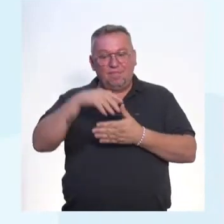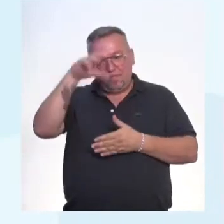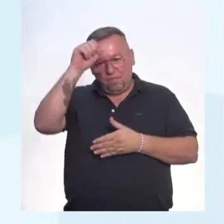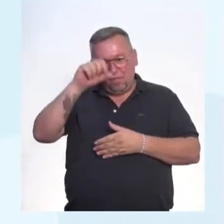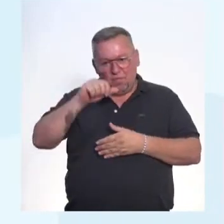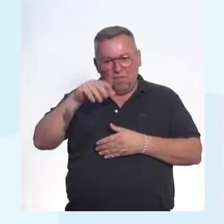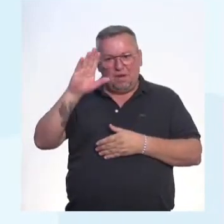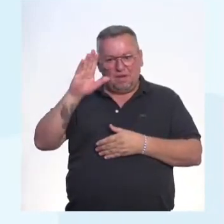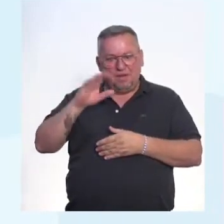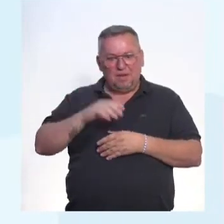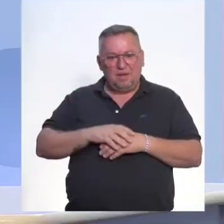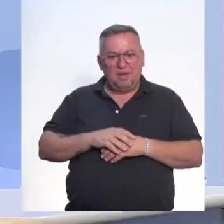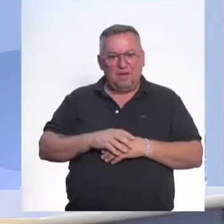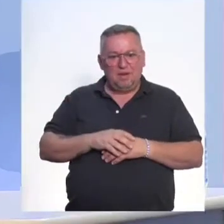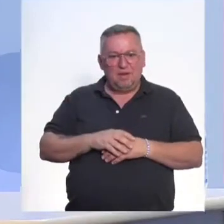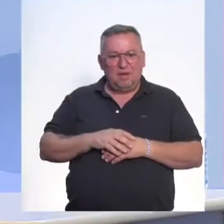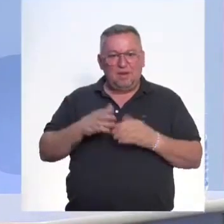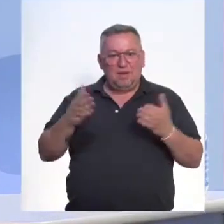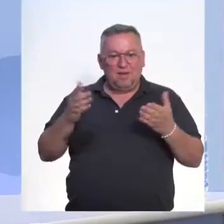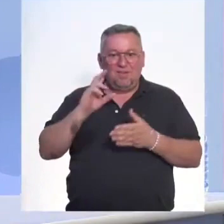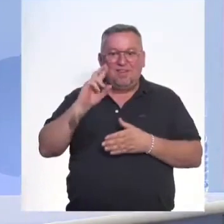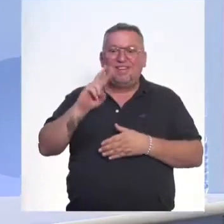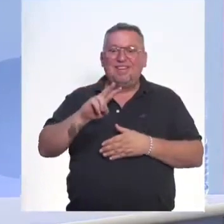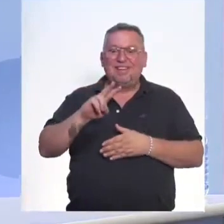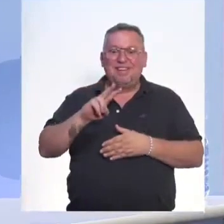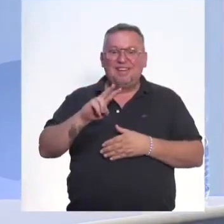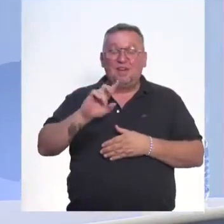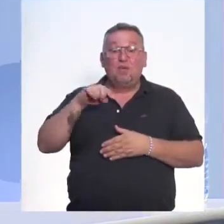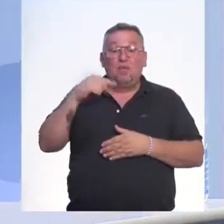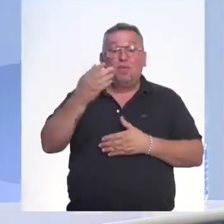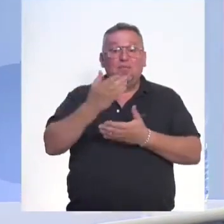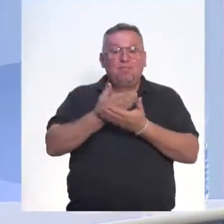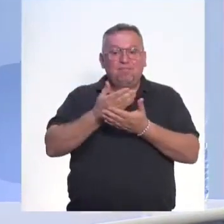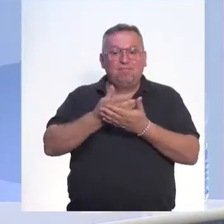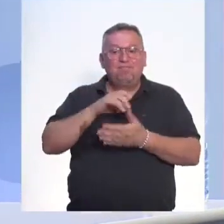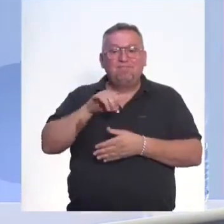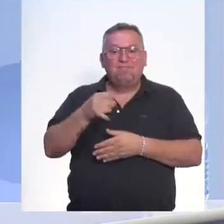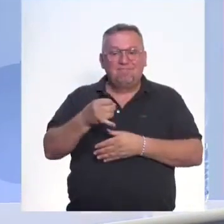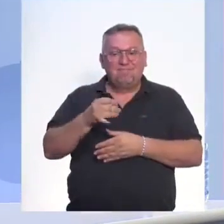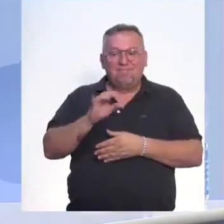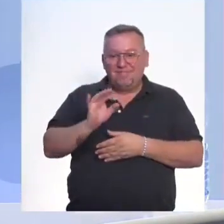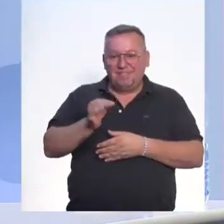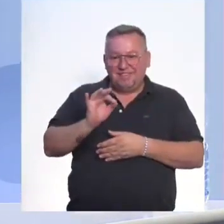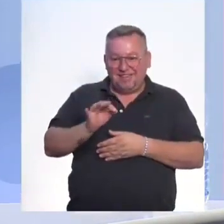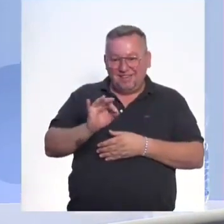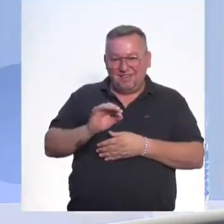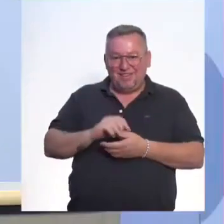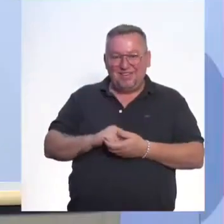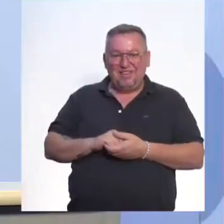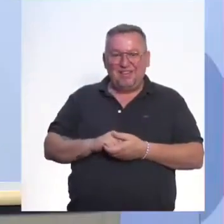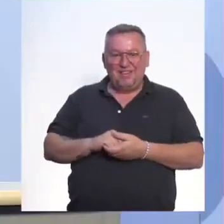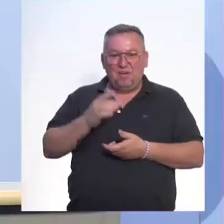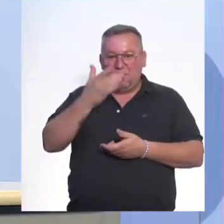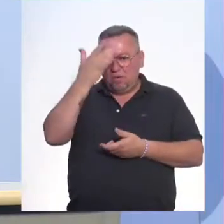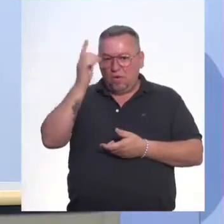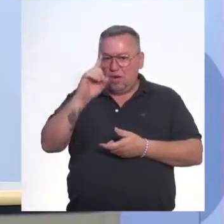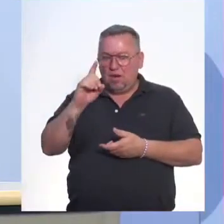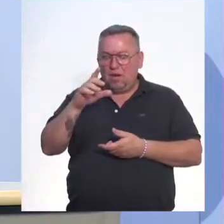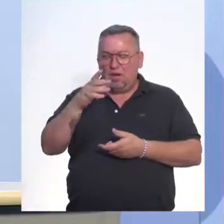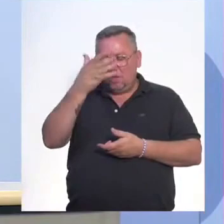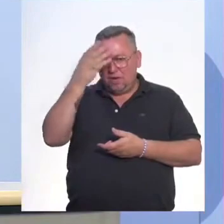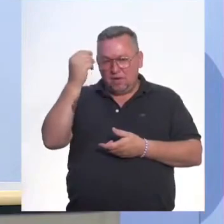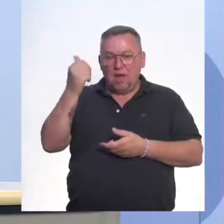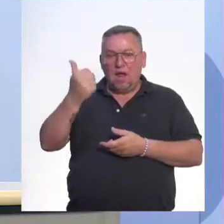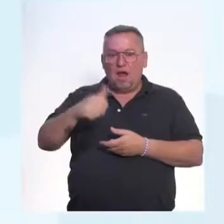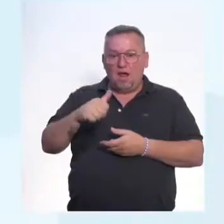um pouquinho mais. E a gente se vê numa próxima oportunidade, certo, professora Roberta? Certo, pessoal, não esqueçam de avaliar a nossa